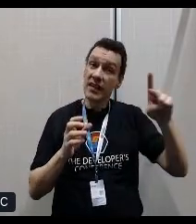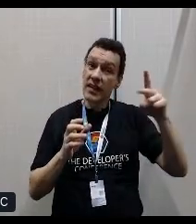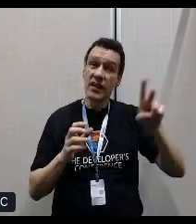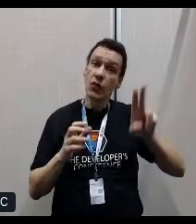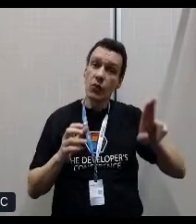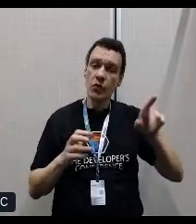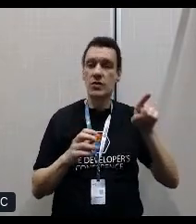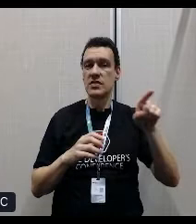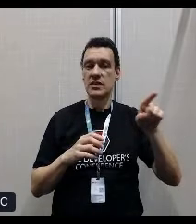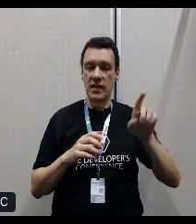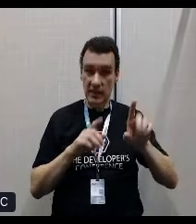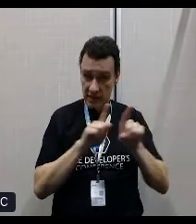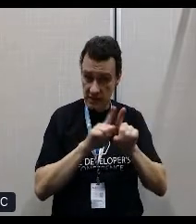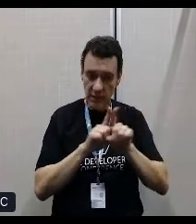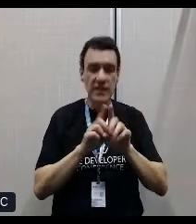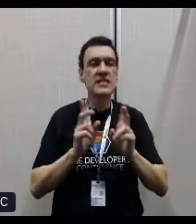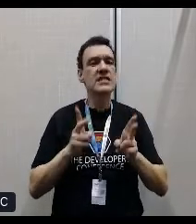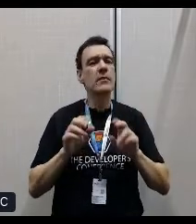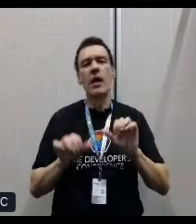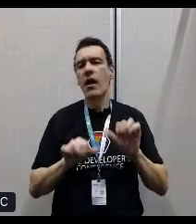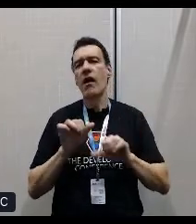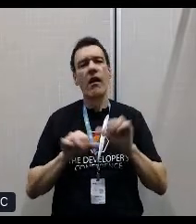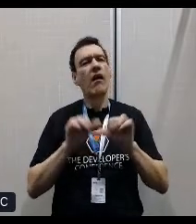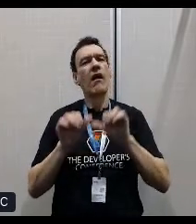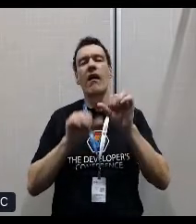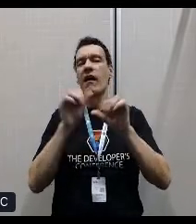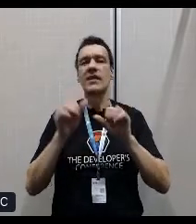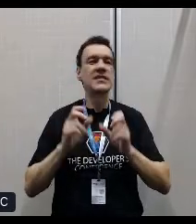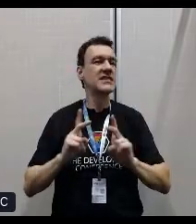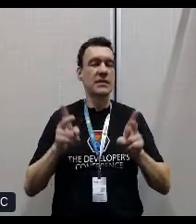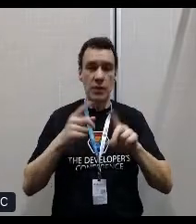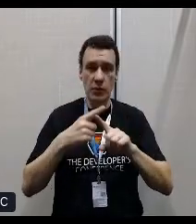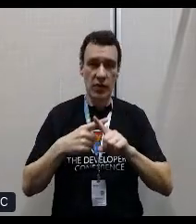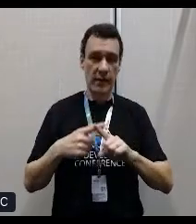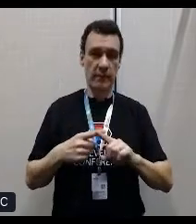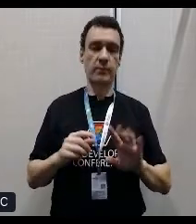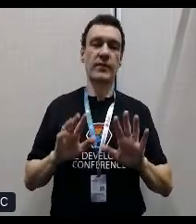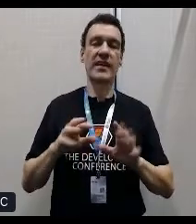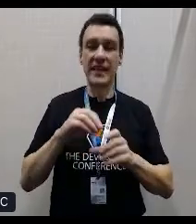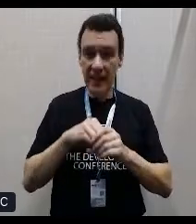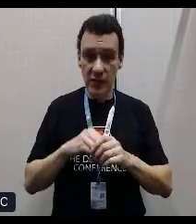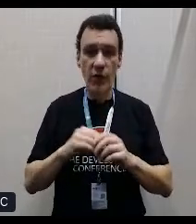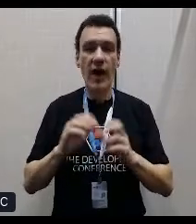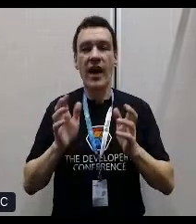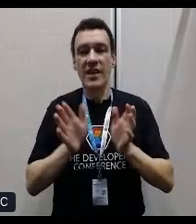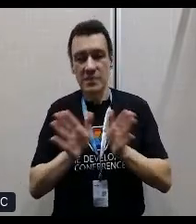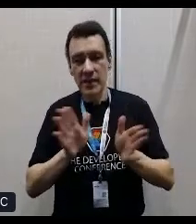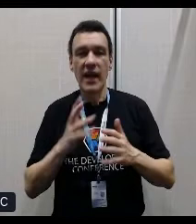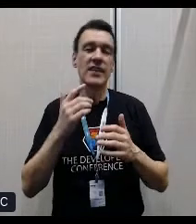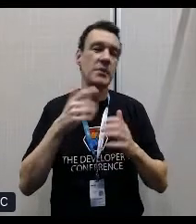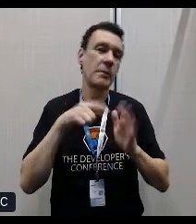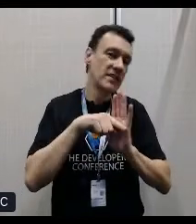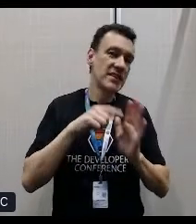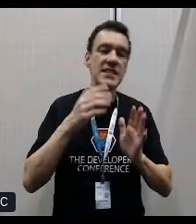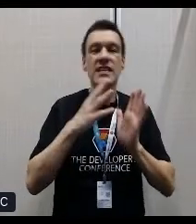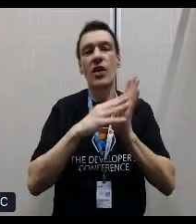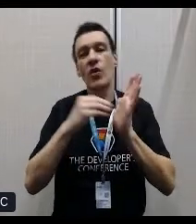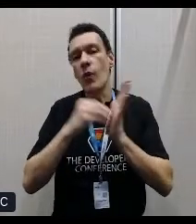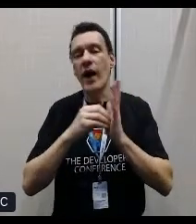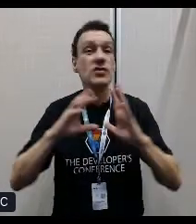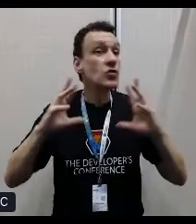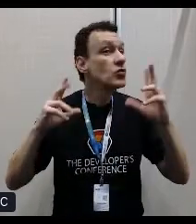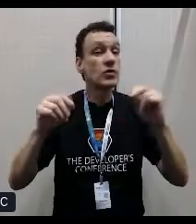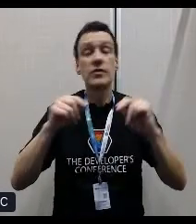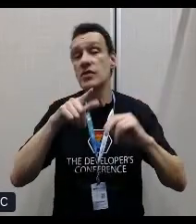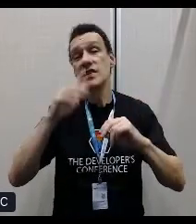você ler regularmente todas as práticas recomendadas de acessibilidade, pesquisa e linguagem, né? Então, você vai estar basicamente dentro da